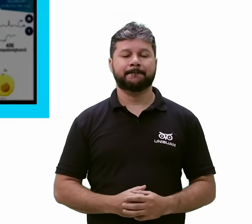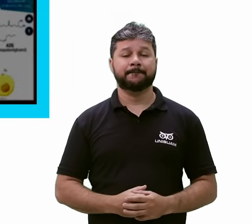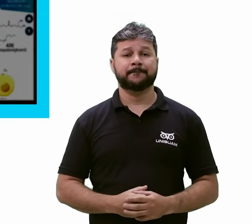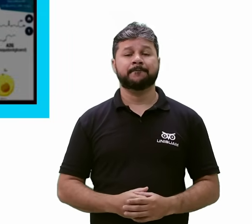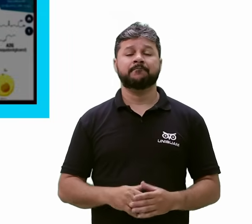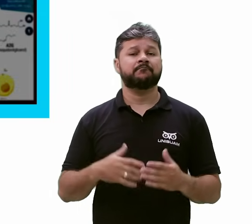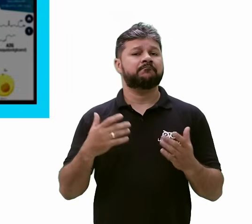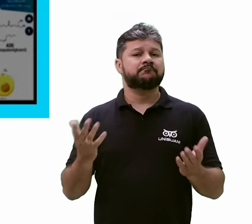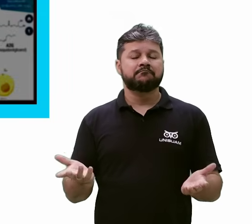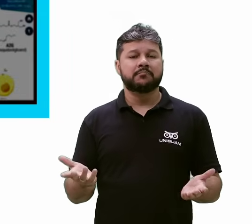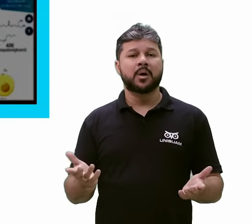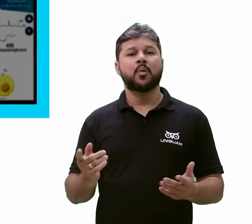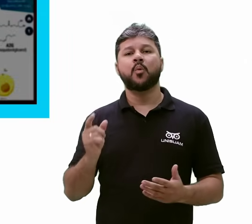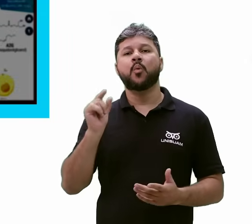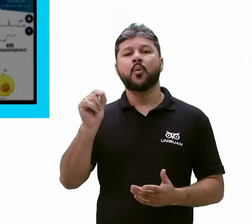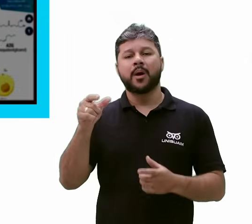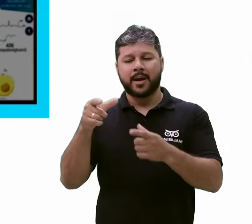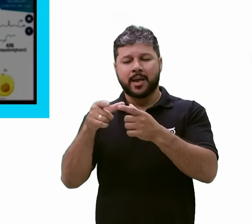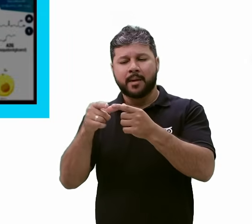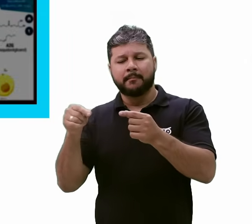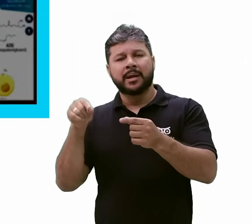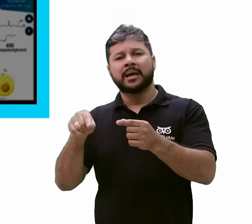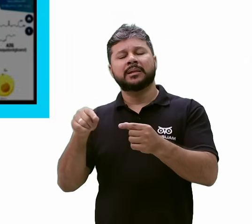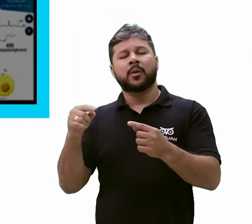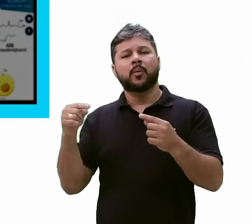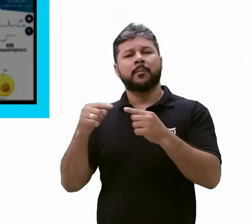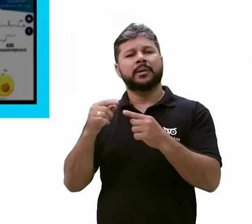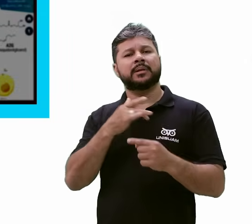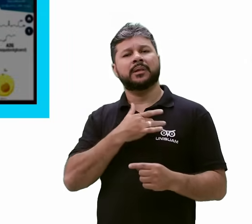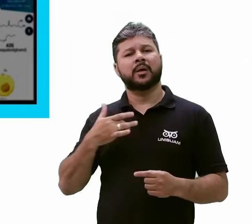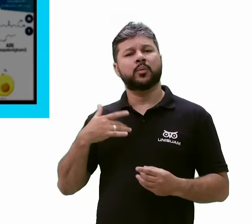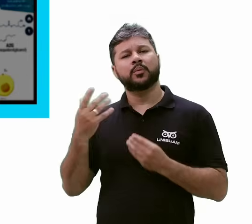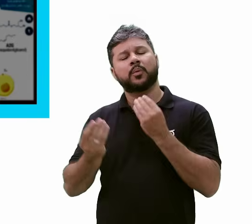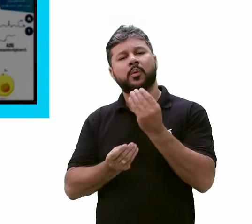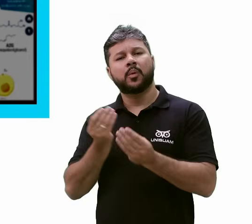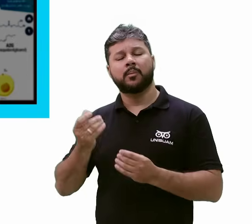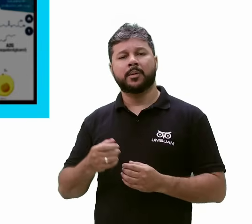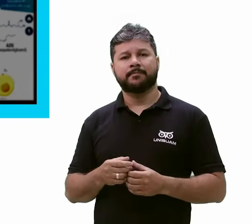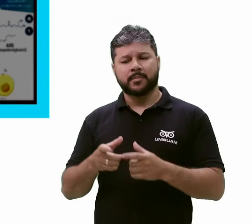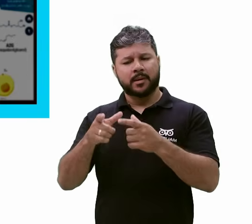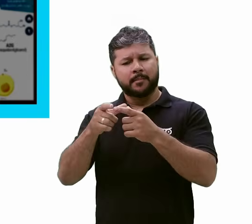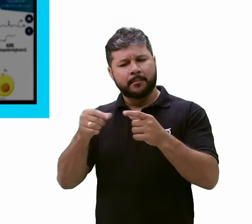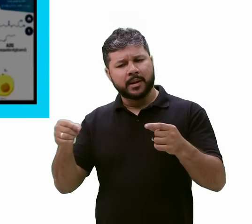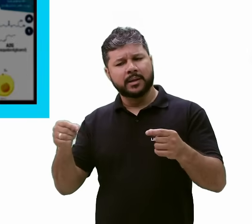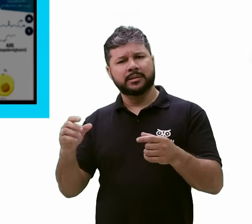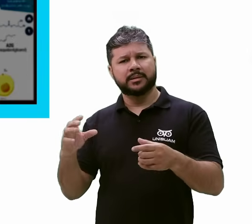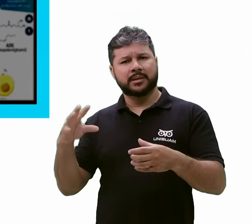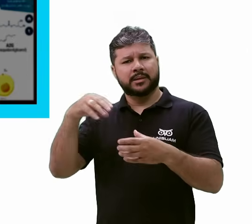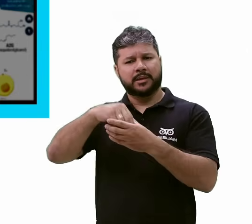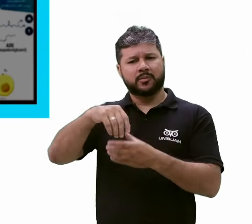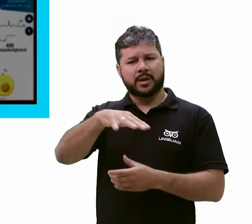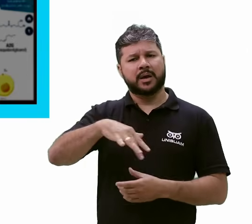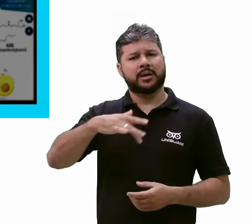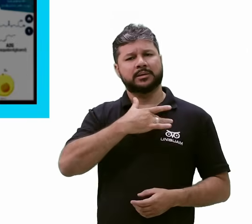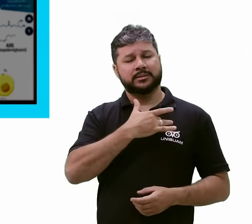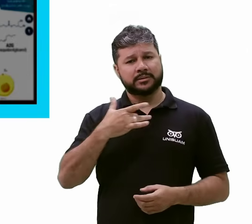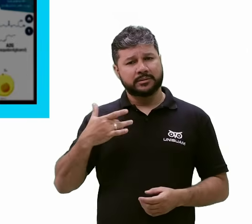Bom, afinal, por que essa planta é medicinal? Como é que uma planta medicinal,